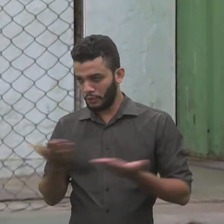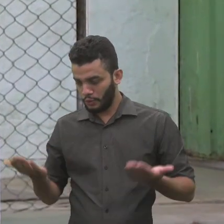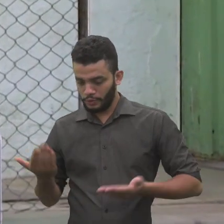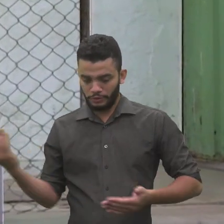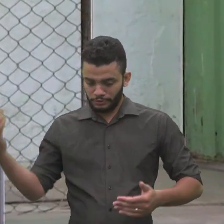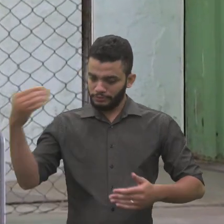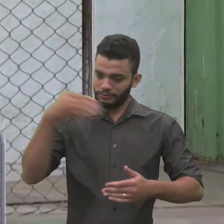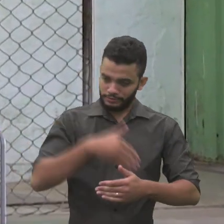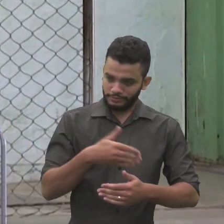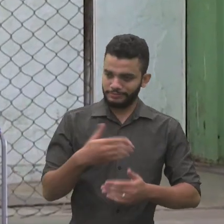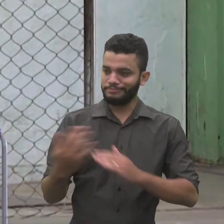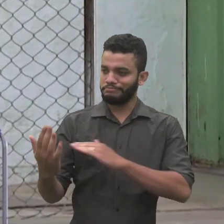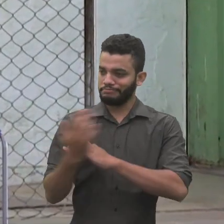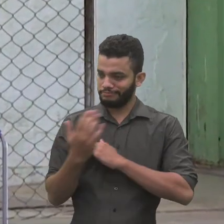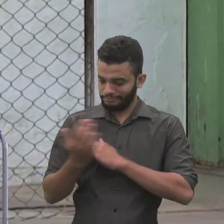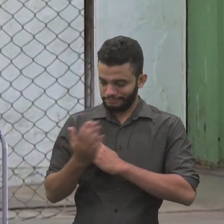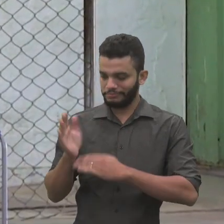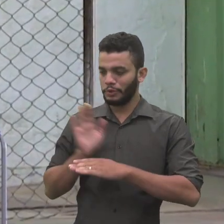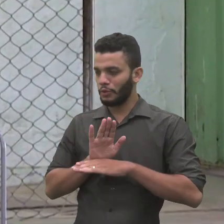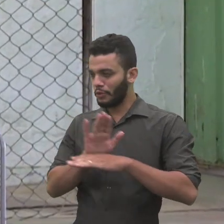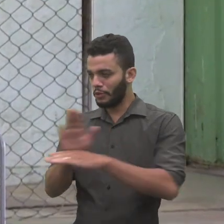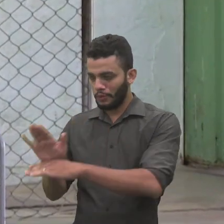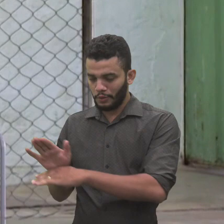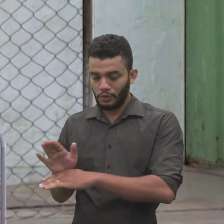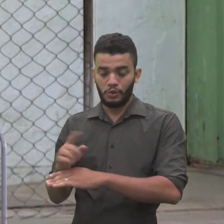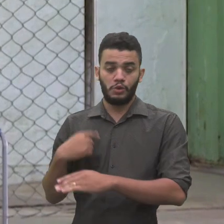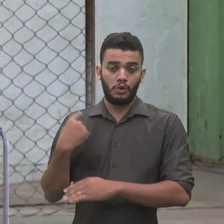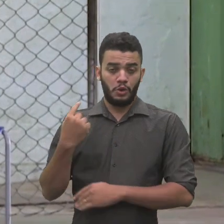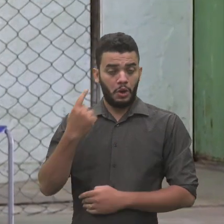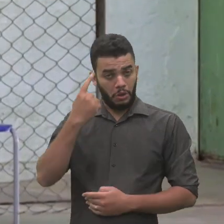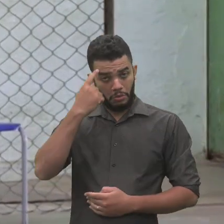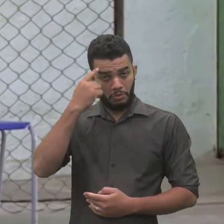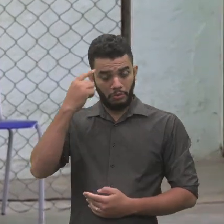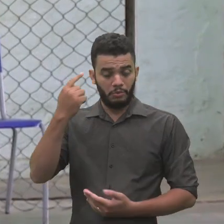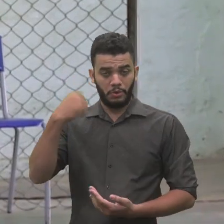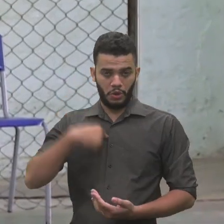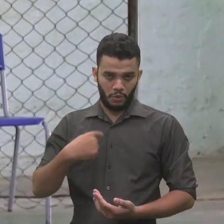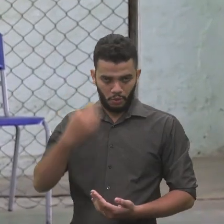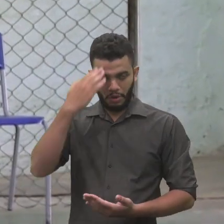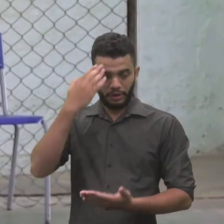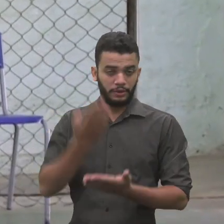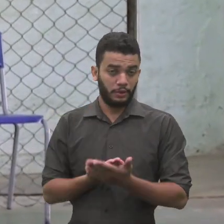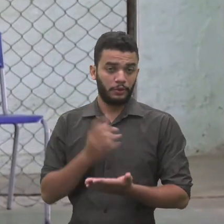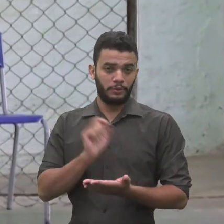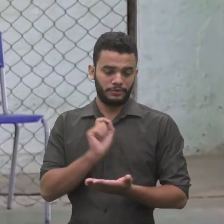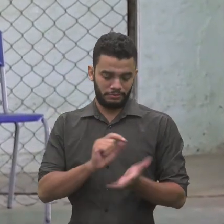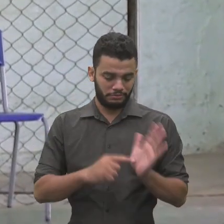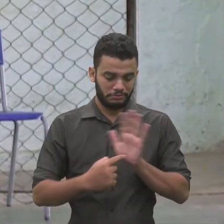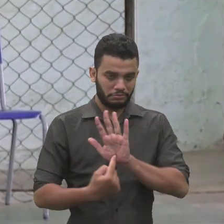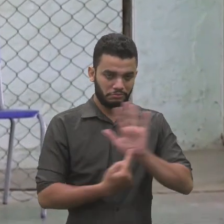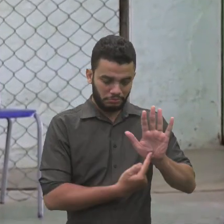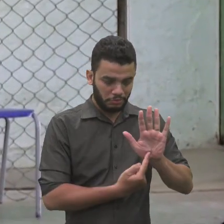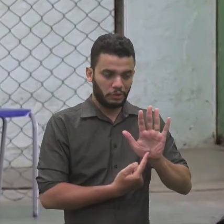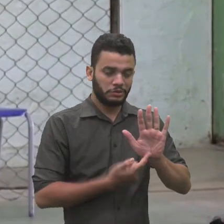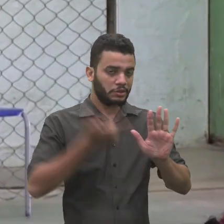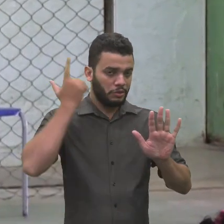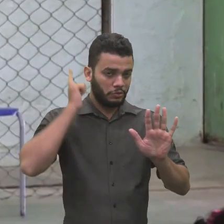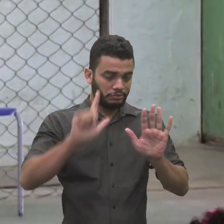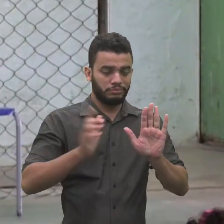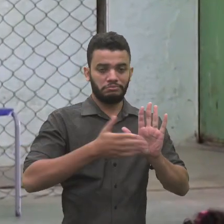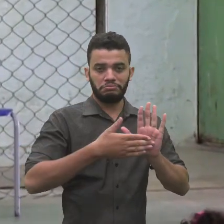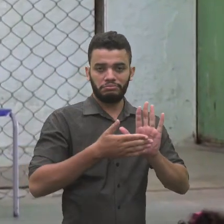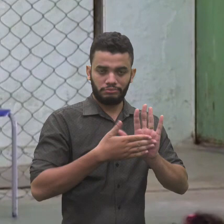Ficou muito bom, Guilherme, acho que nós conseguimos passar a mensagem do que será o nosso projeto. Nosso projeto será esse aqui,